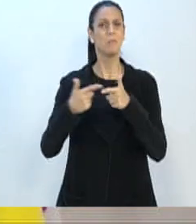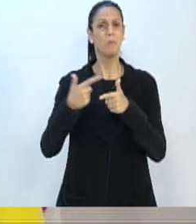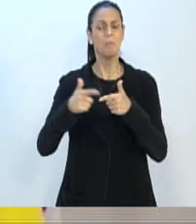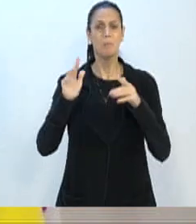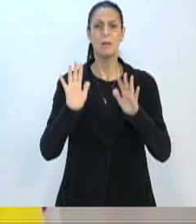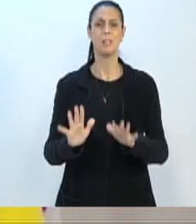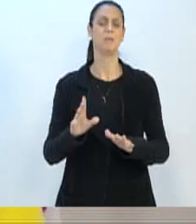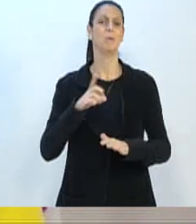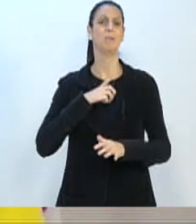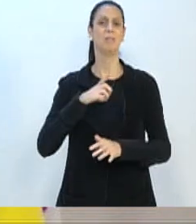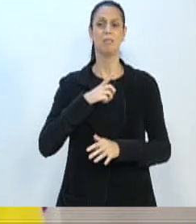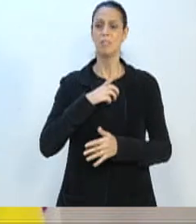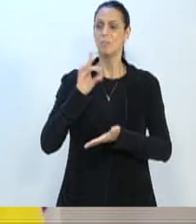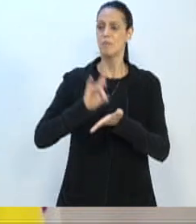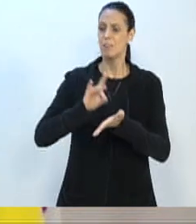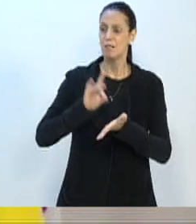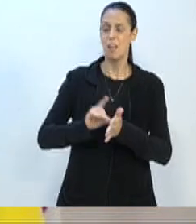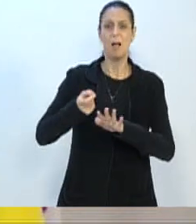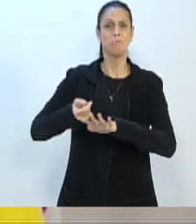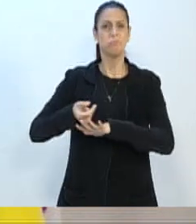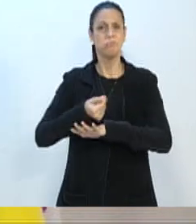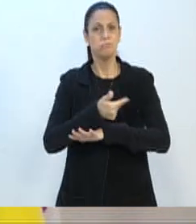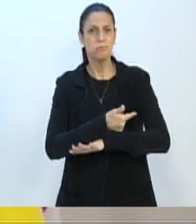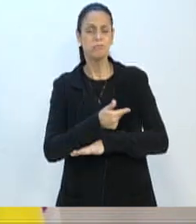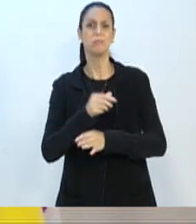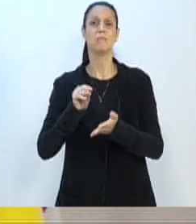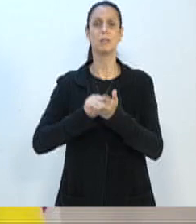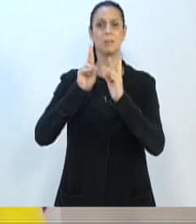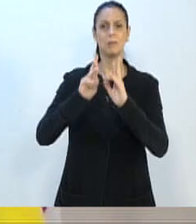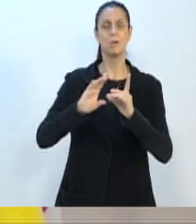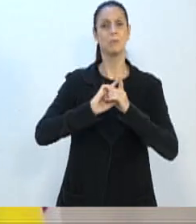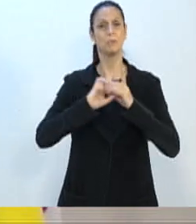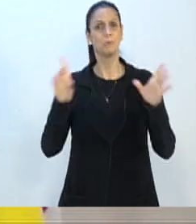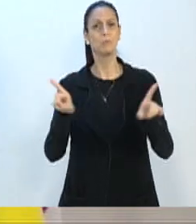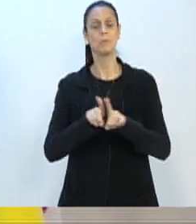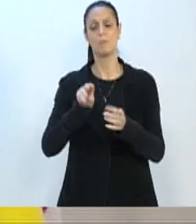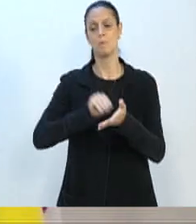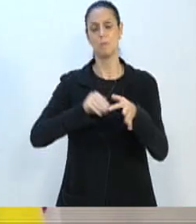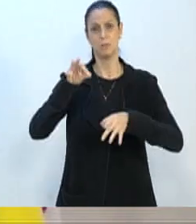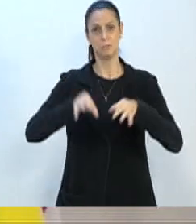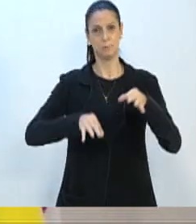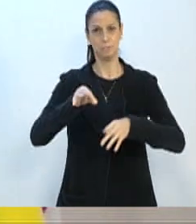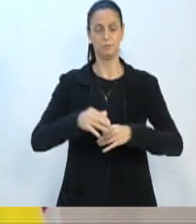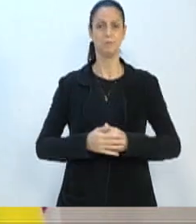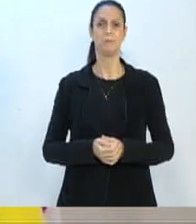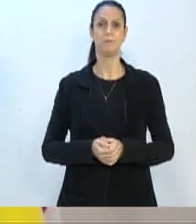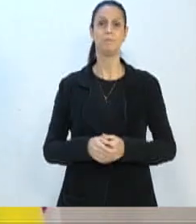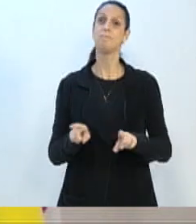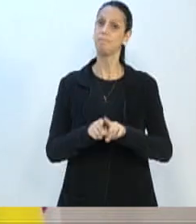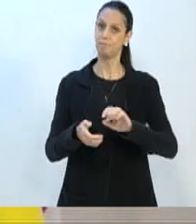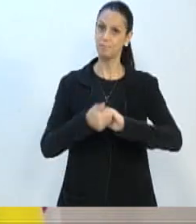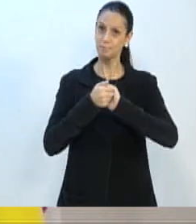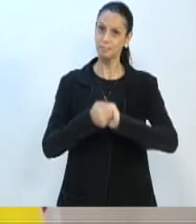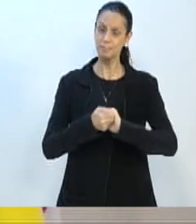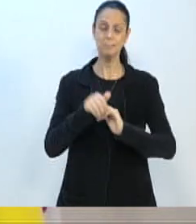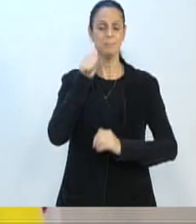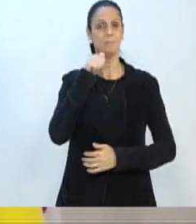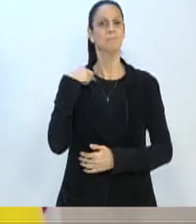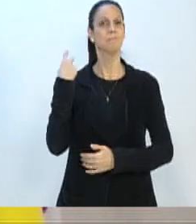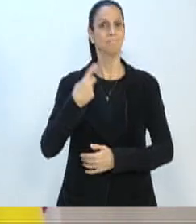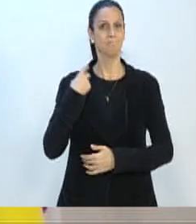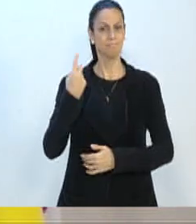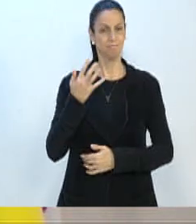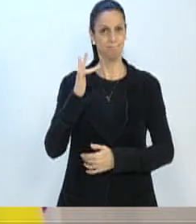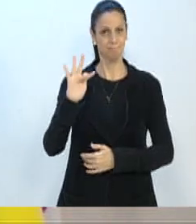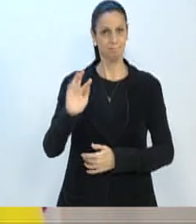democracia indústria de fake News injustiças não podia deixar de cumprimentar aqui também a nossa deputada Federal Eleita